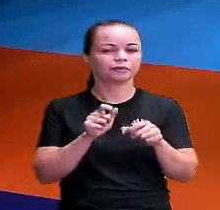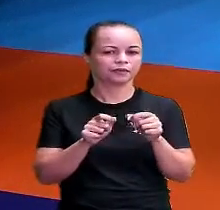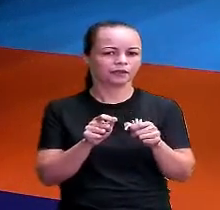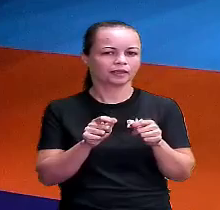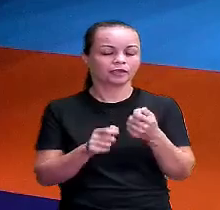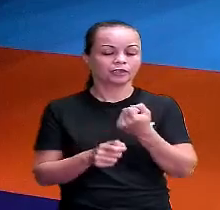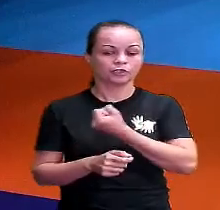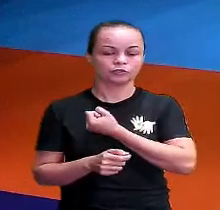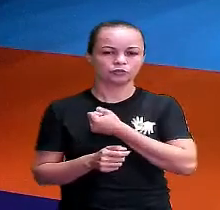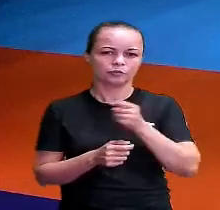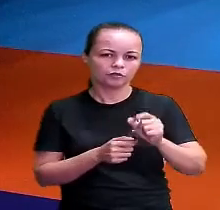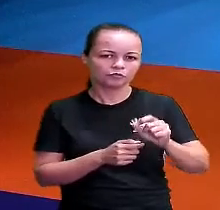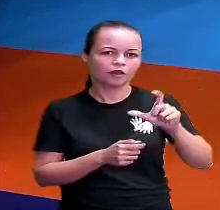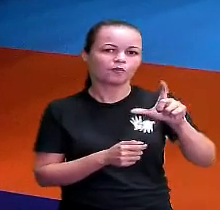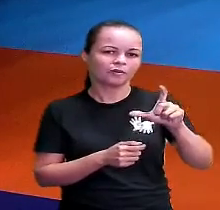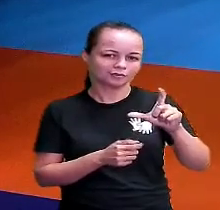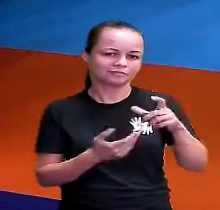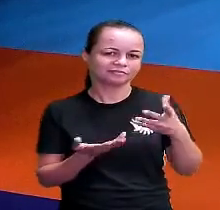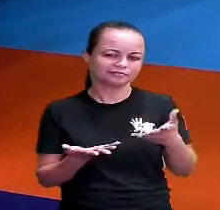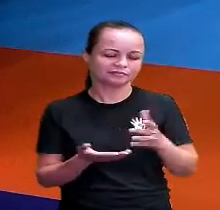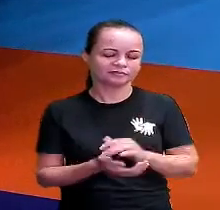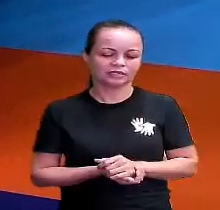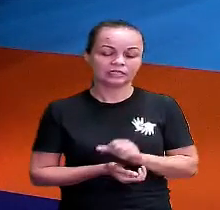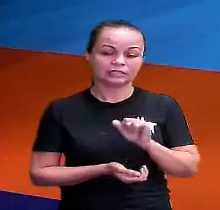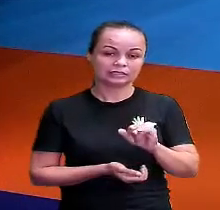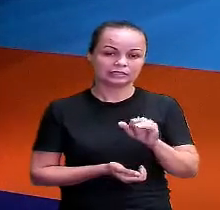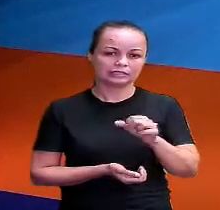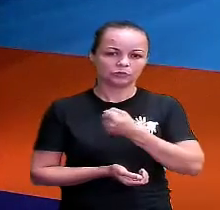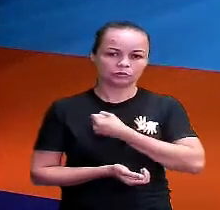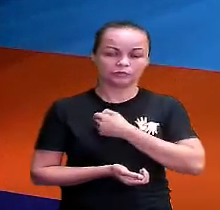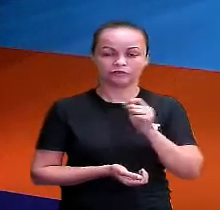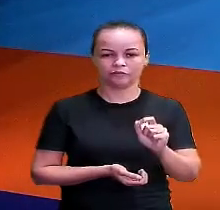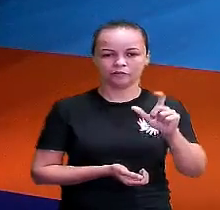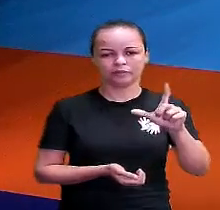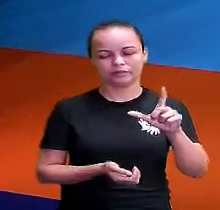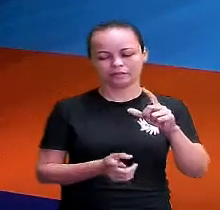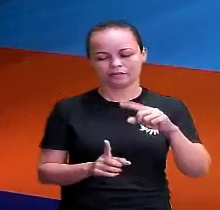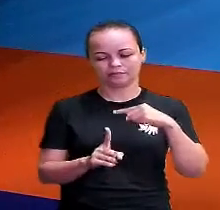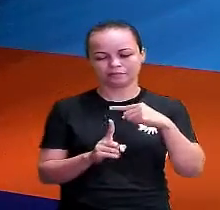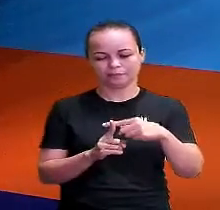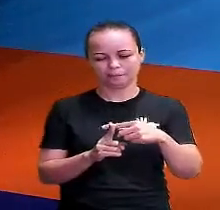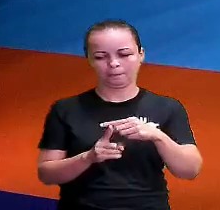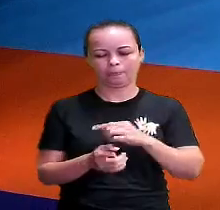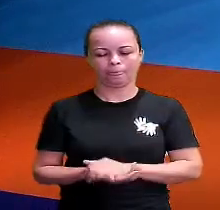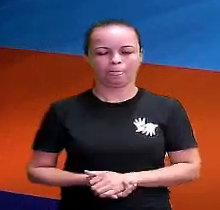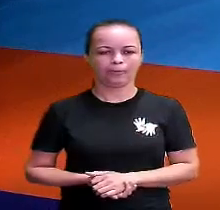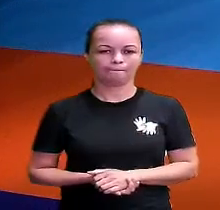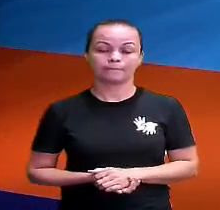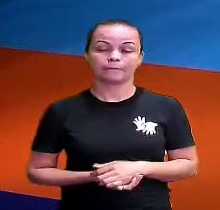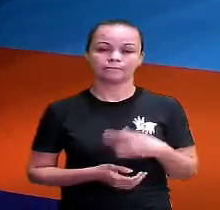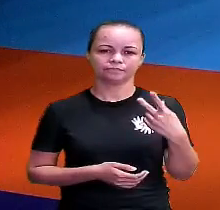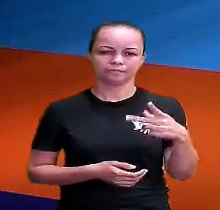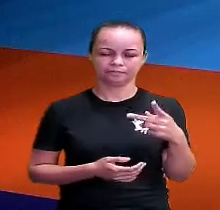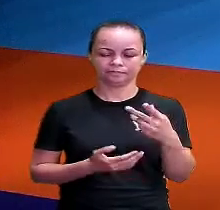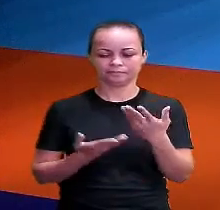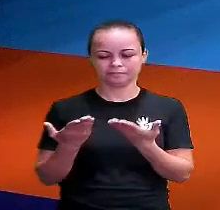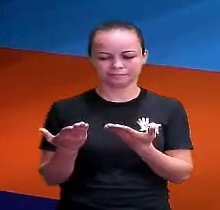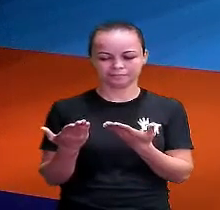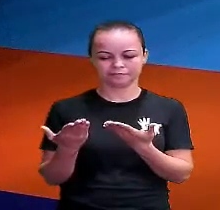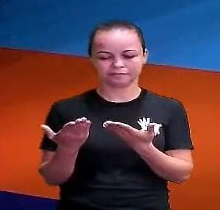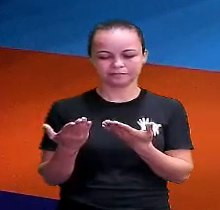vai aumentar, não é isso? Se o número vai aumentar, é uma adição. Então, tá aqui armado a nossa